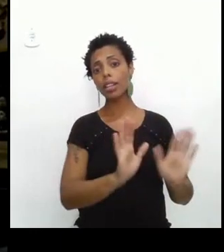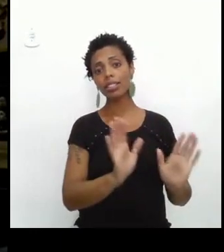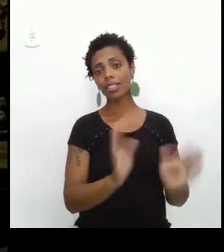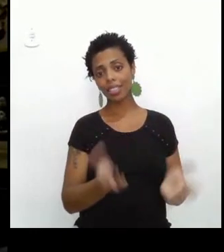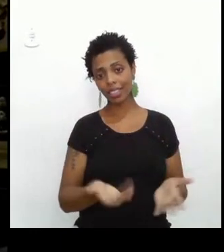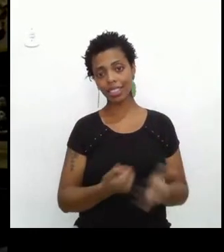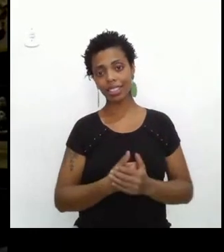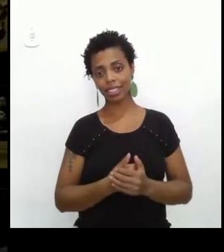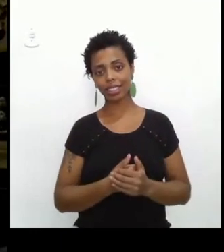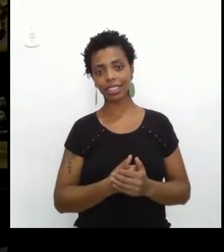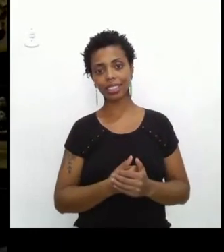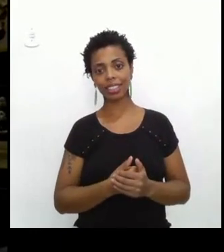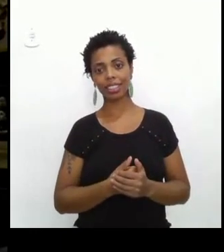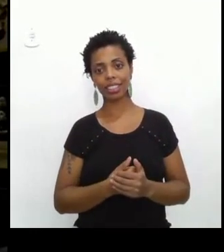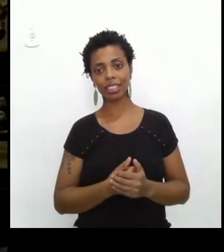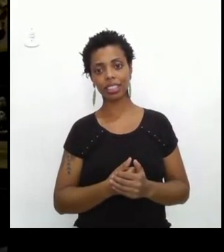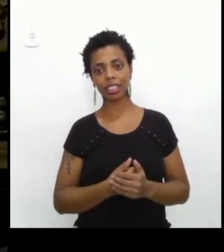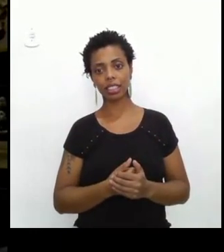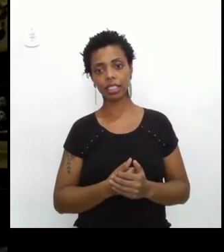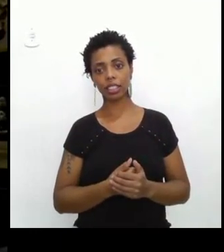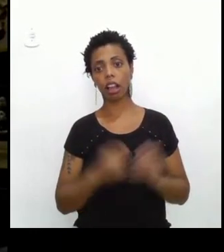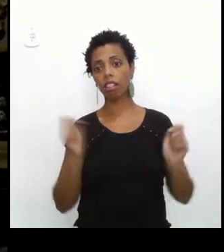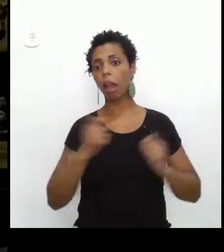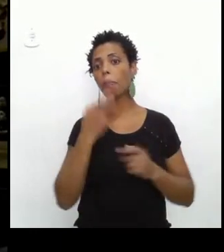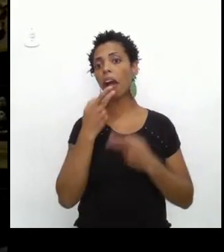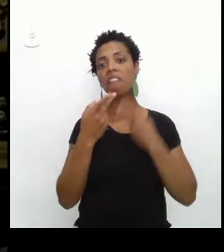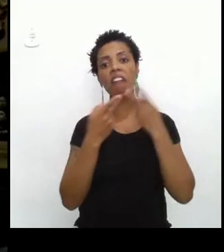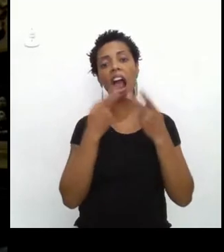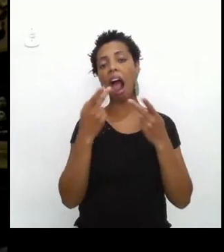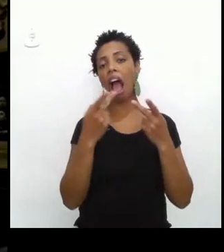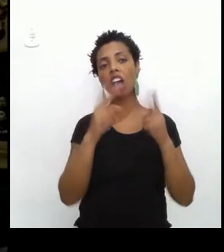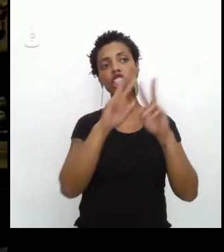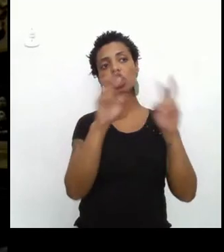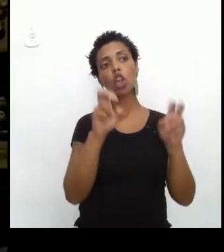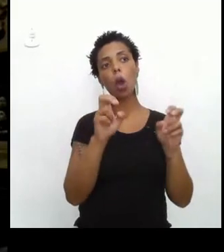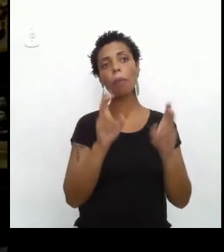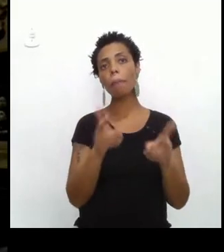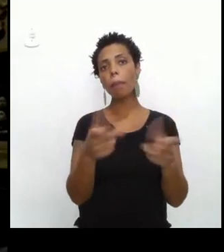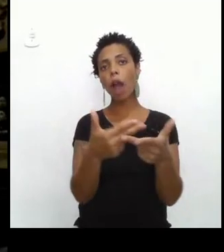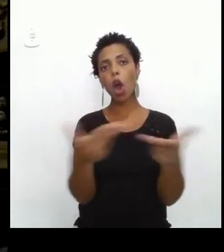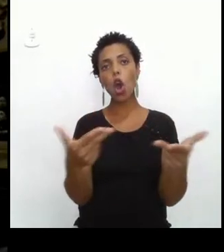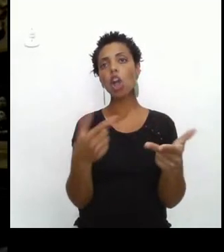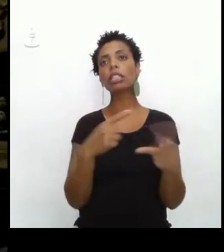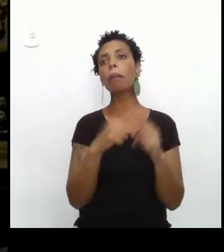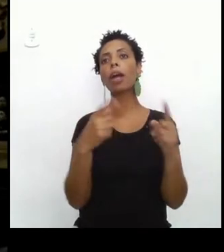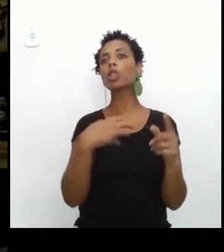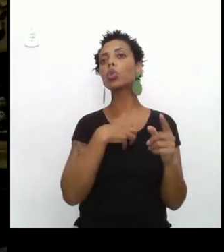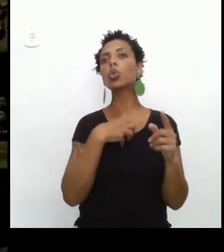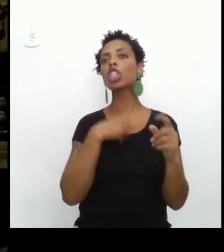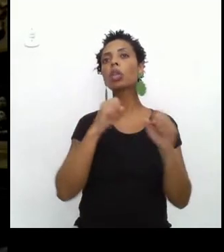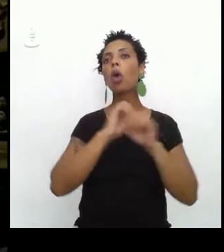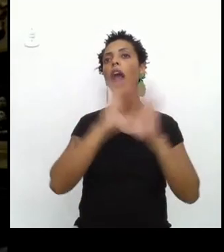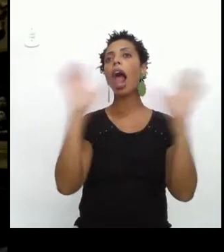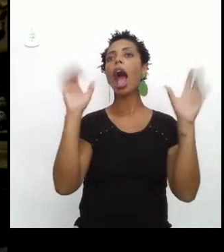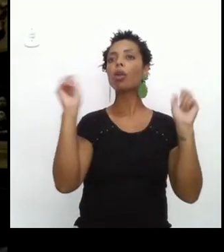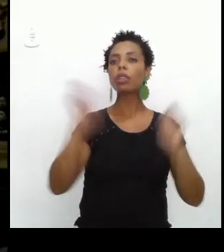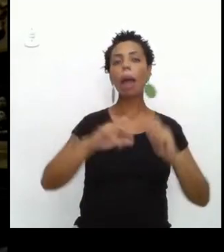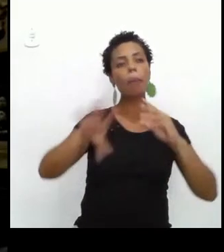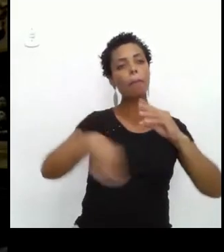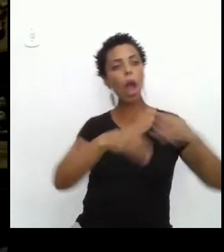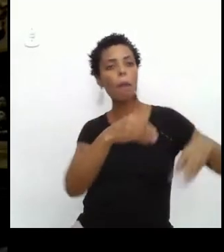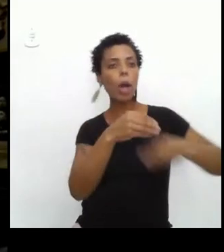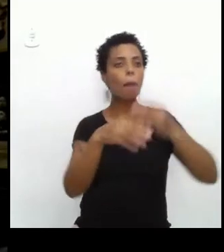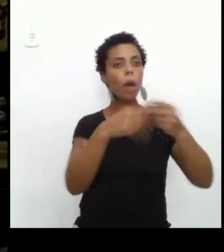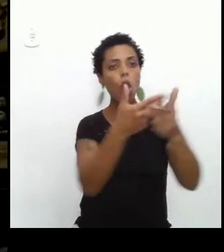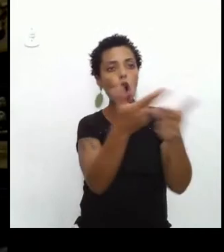Pink o senhor alegoria TAM P nova preta grande